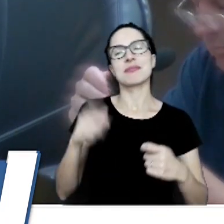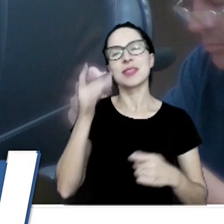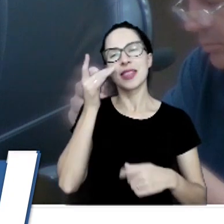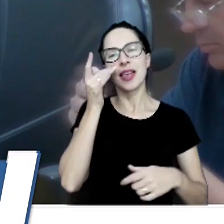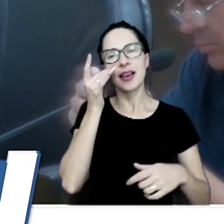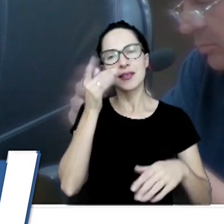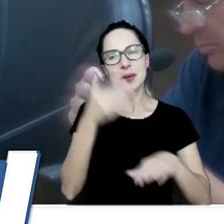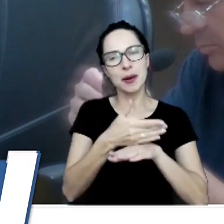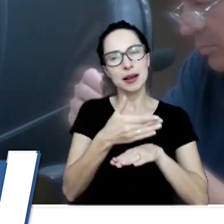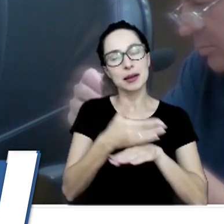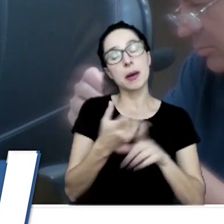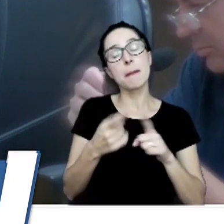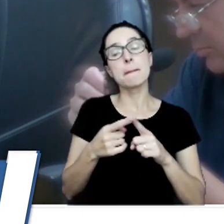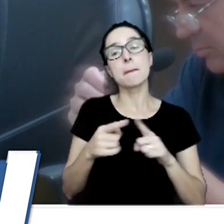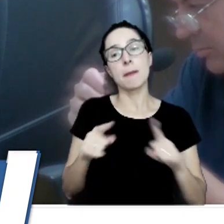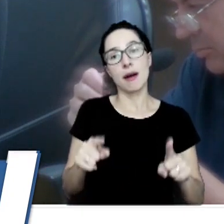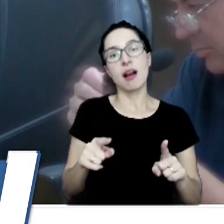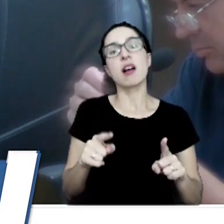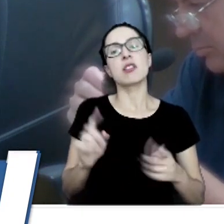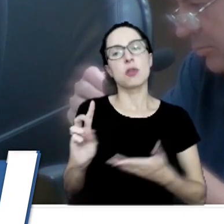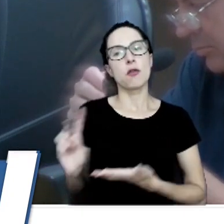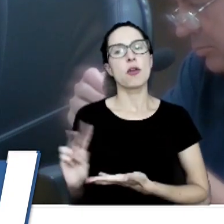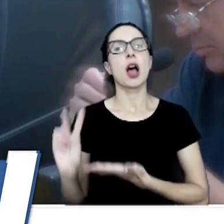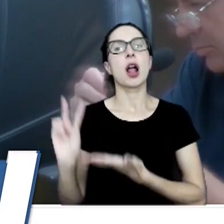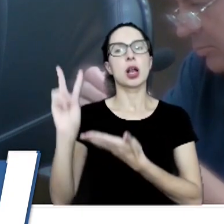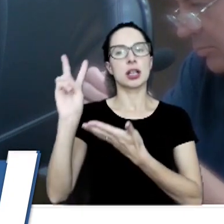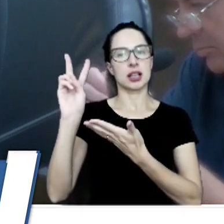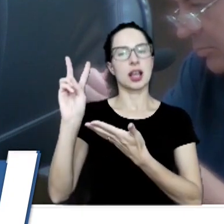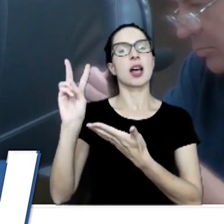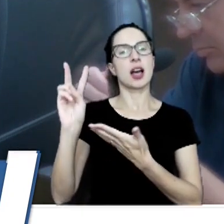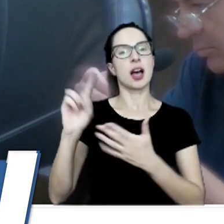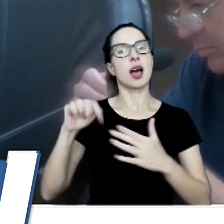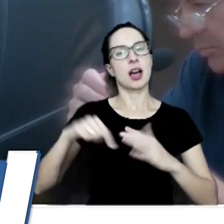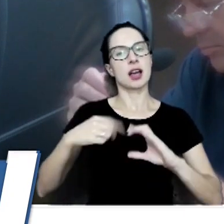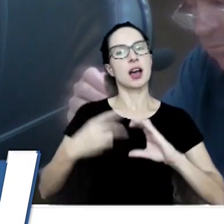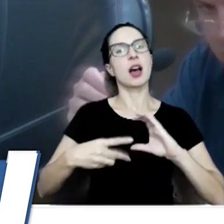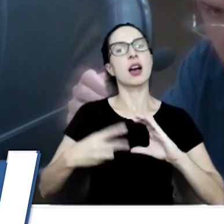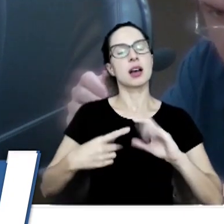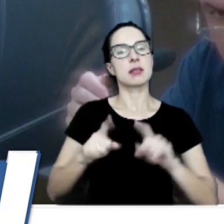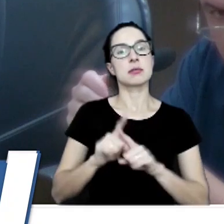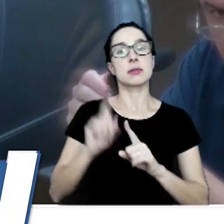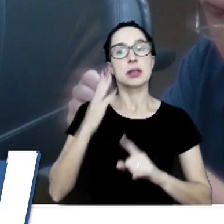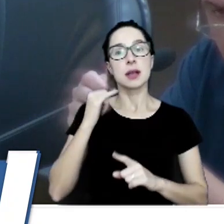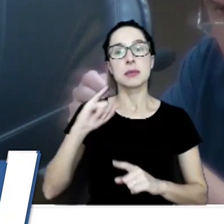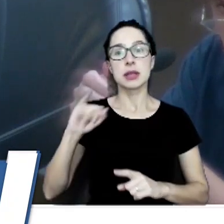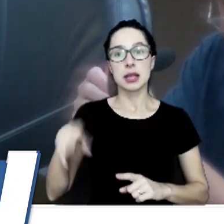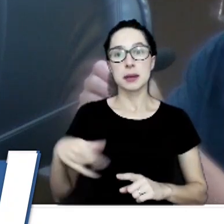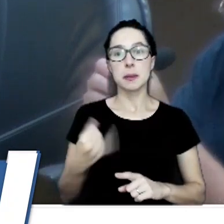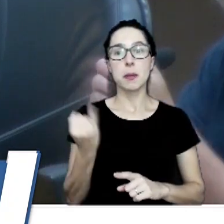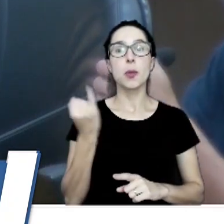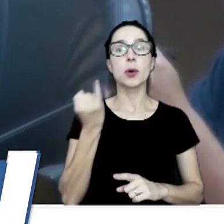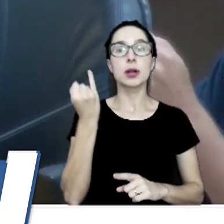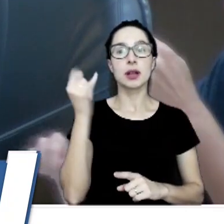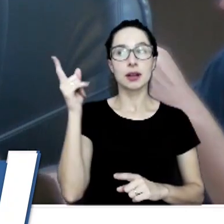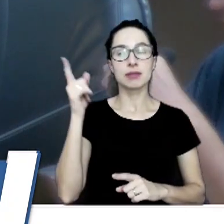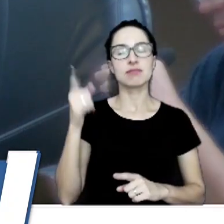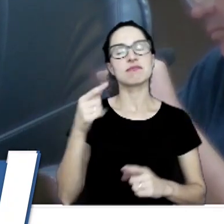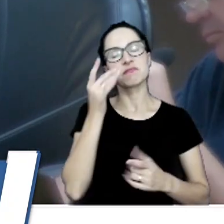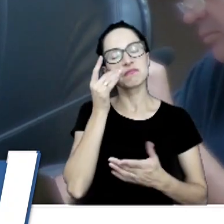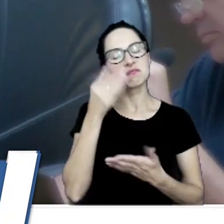anos é pouco, porque daqui a pouco está retornando para casa de novo. Mas nós temos que cumprir aquilo que está